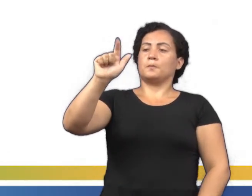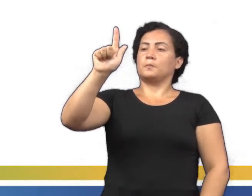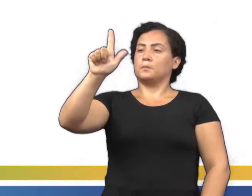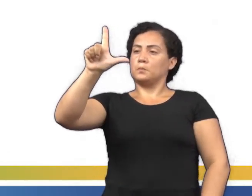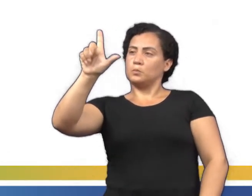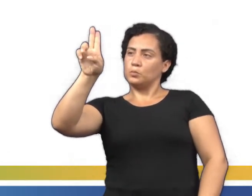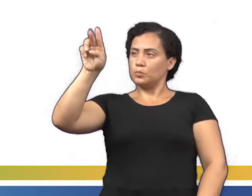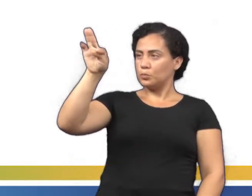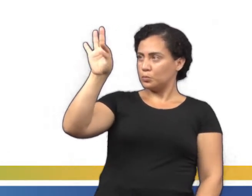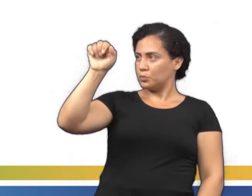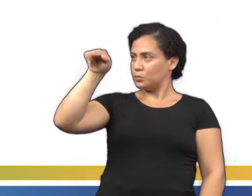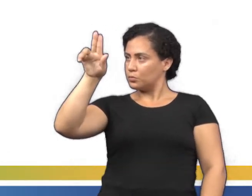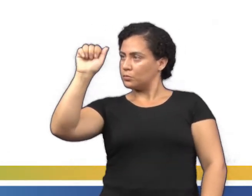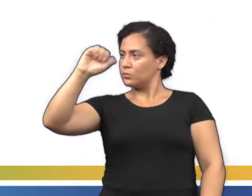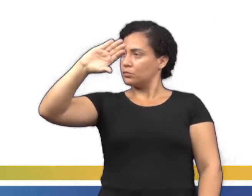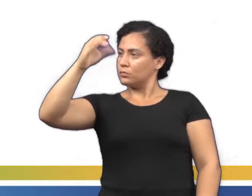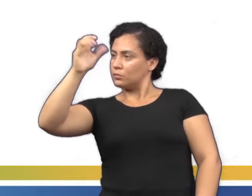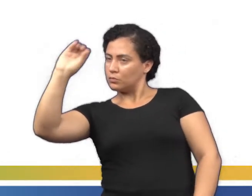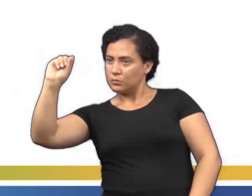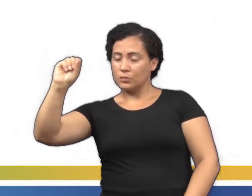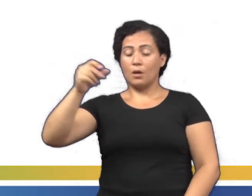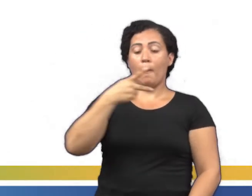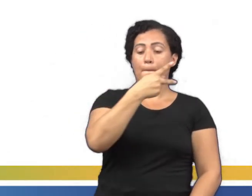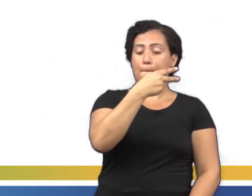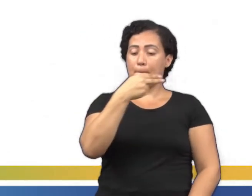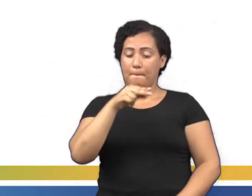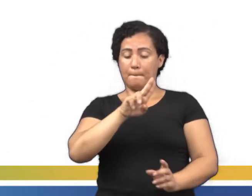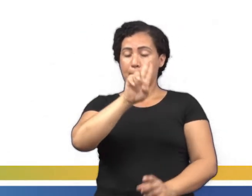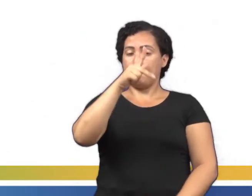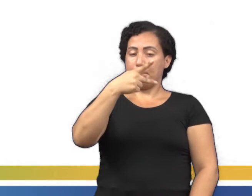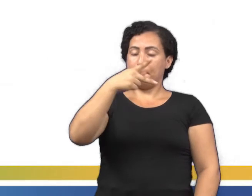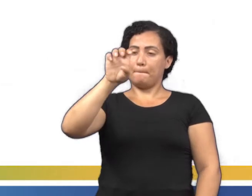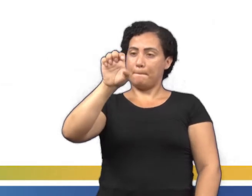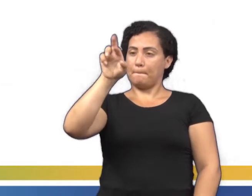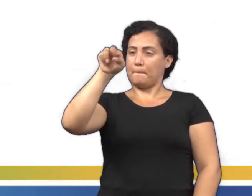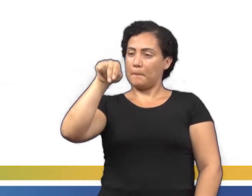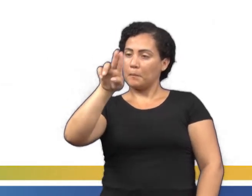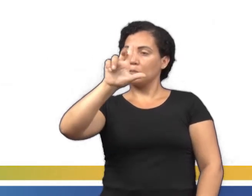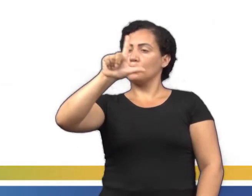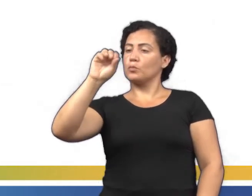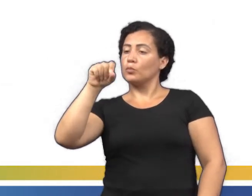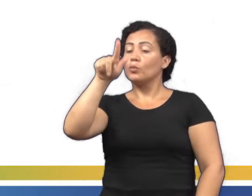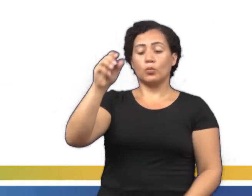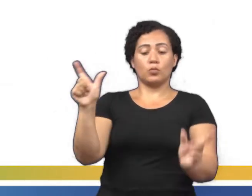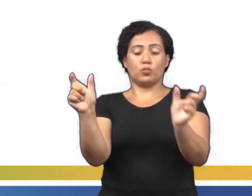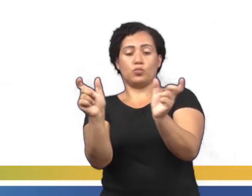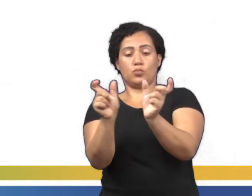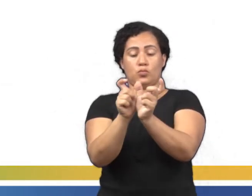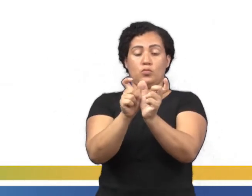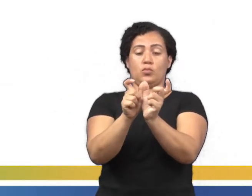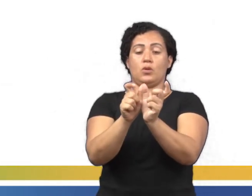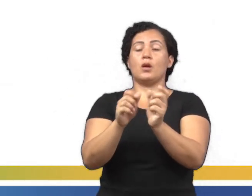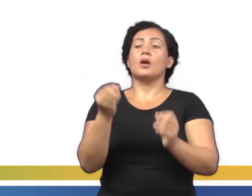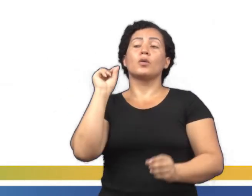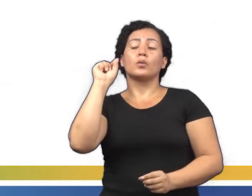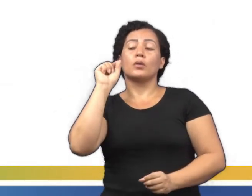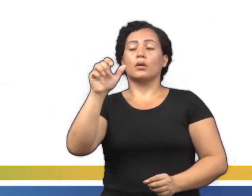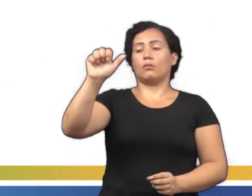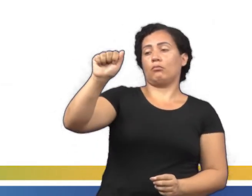aglutinação. Então, a nossa palavra aí, pernilongo, ela é composta por